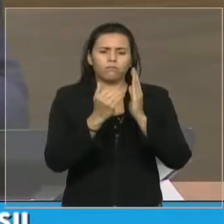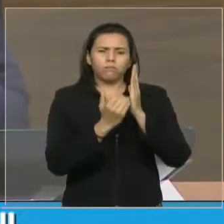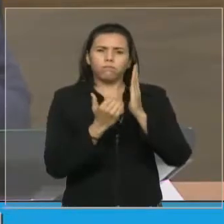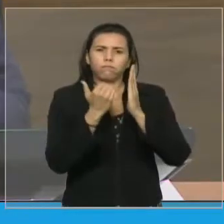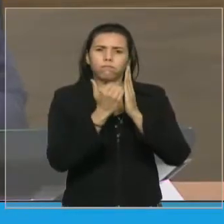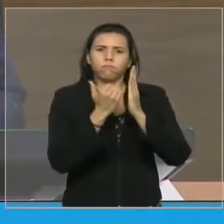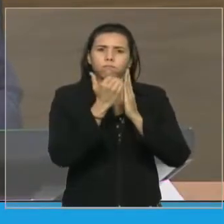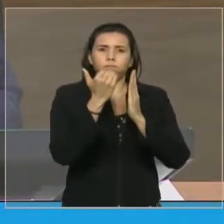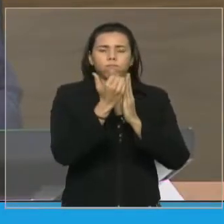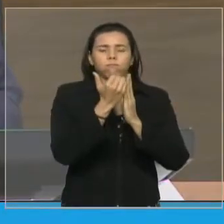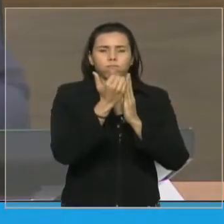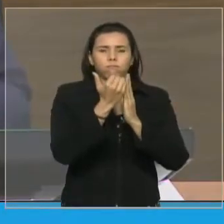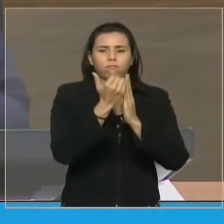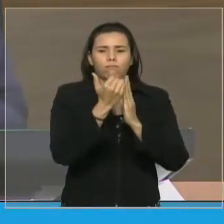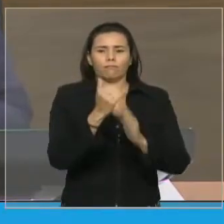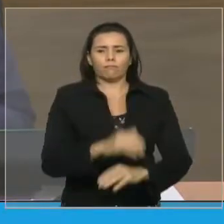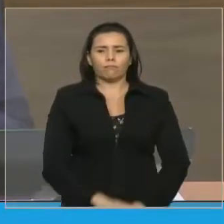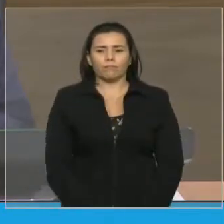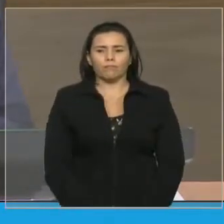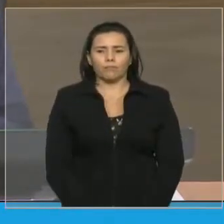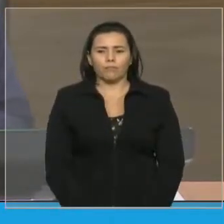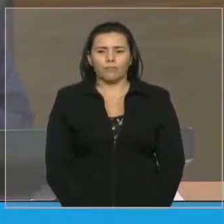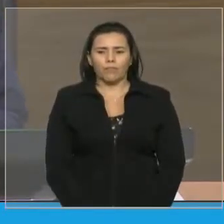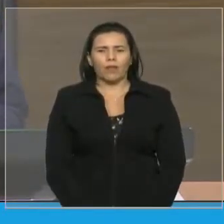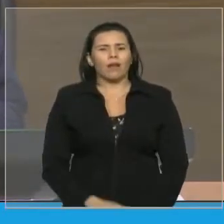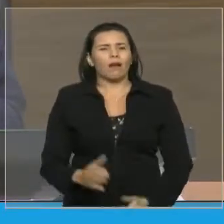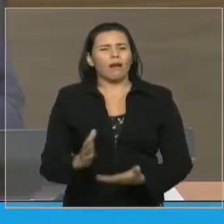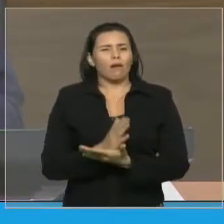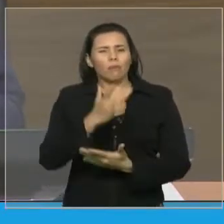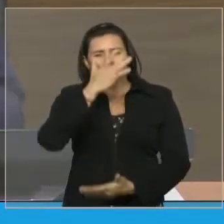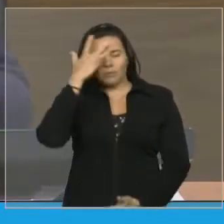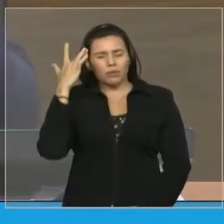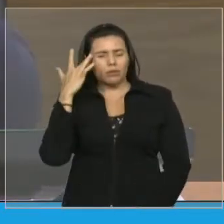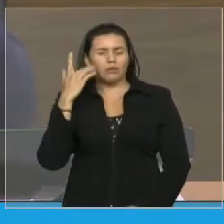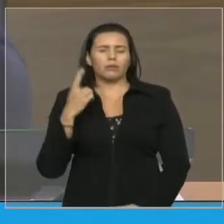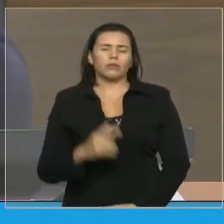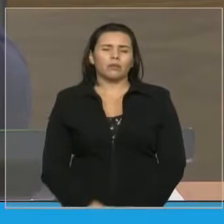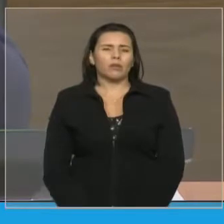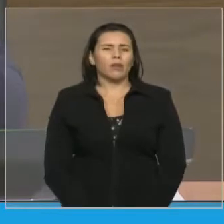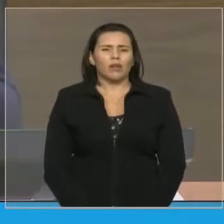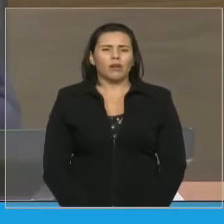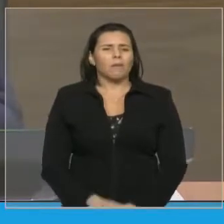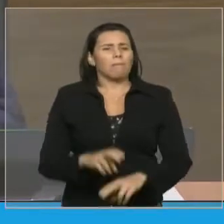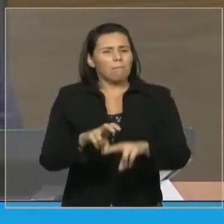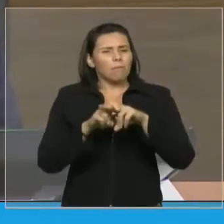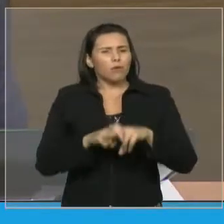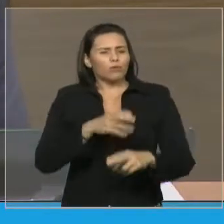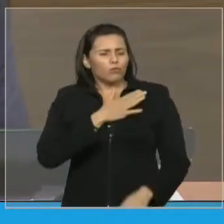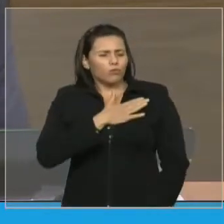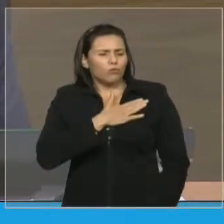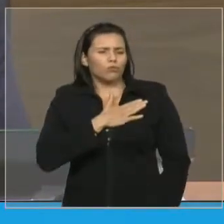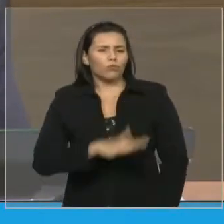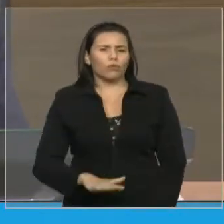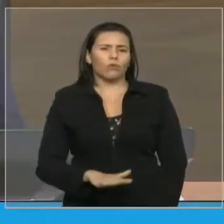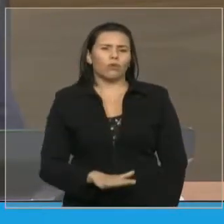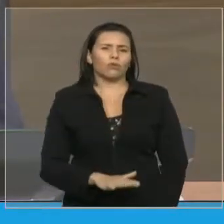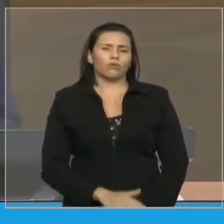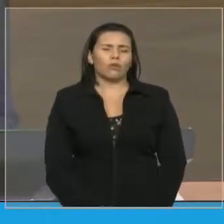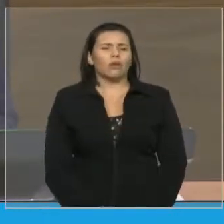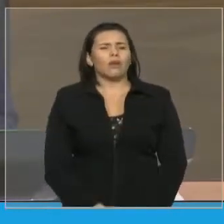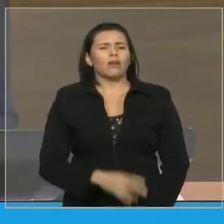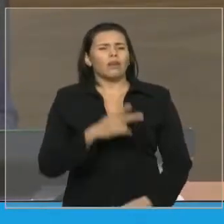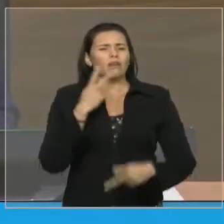aí descarrega uma forte contrariedade nos servidores e servidoras da Receita. E a gente